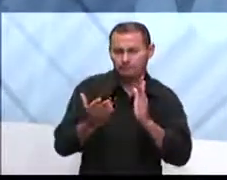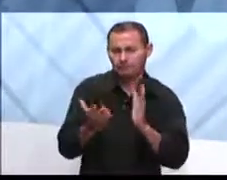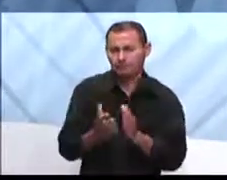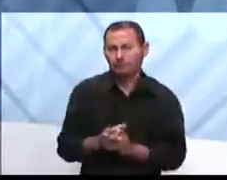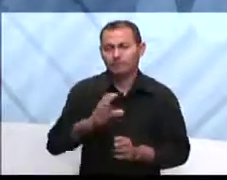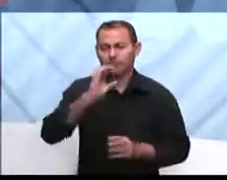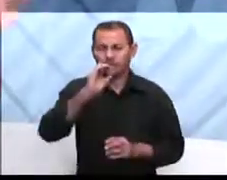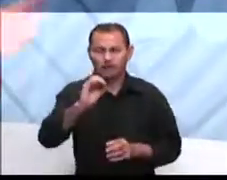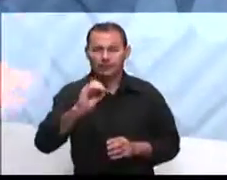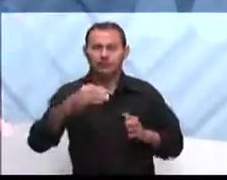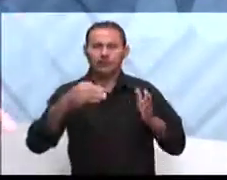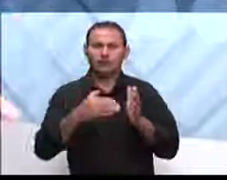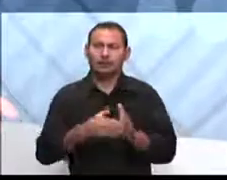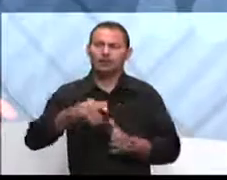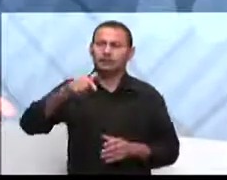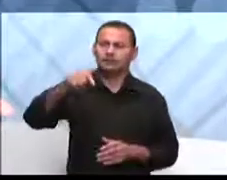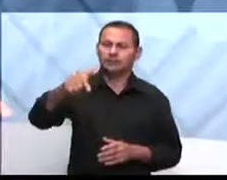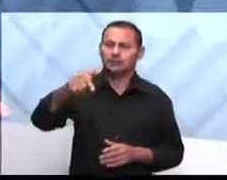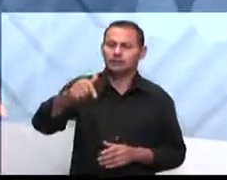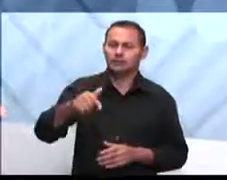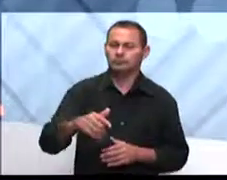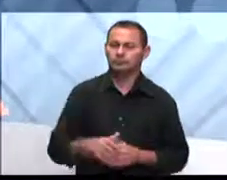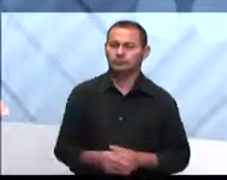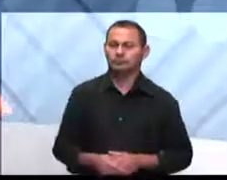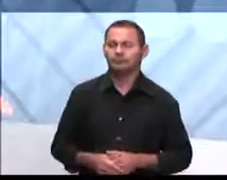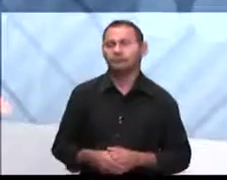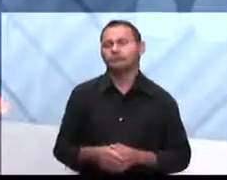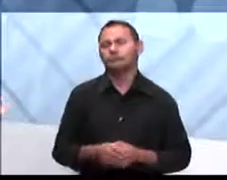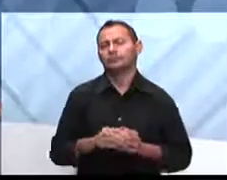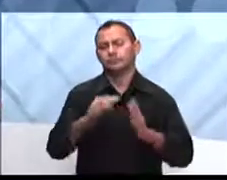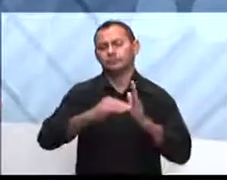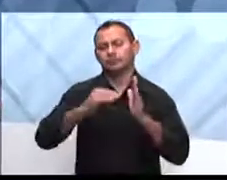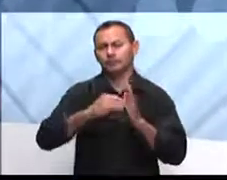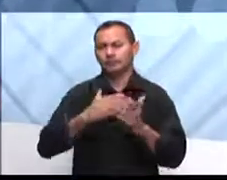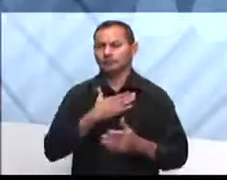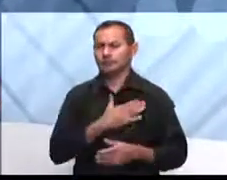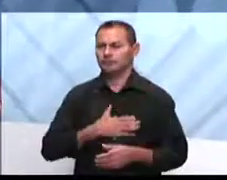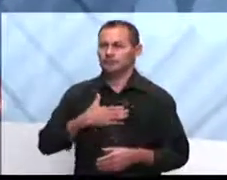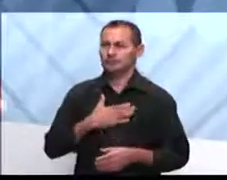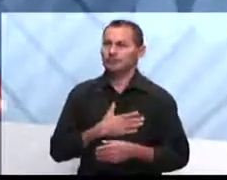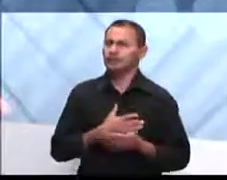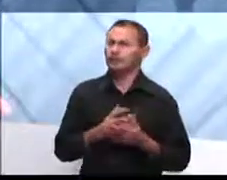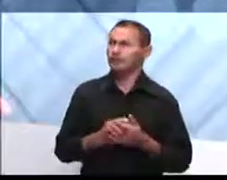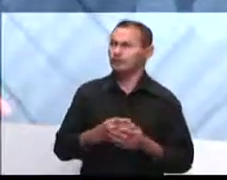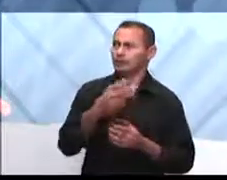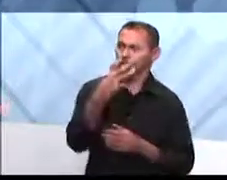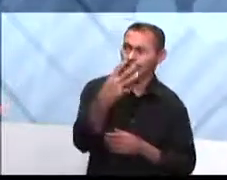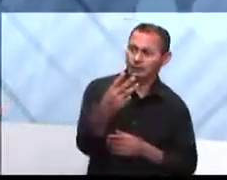de 0 a 7, né? Ah, o nível de satisfação ele está